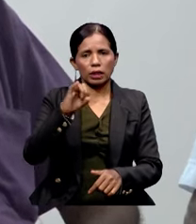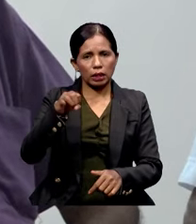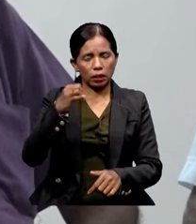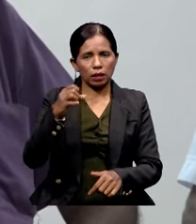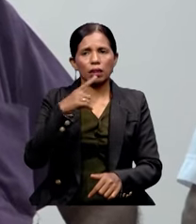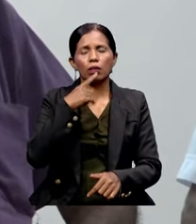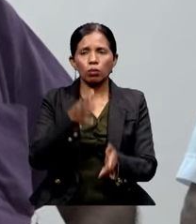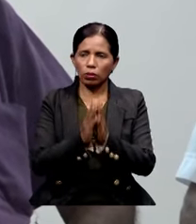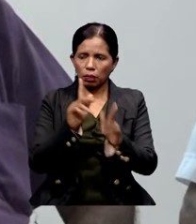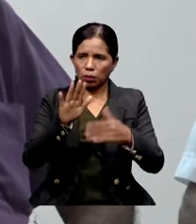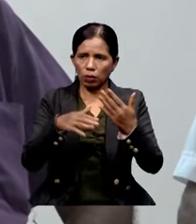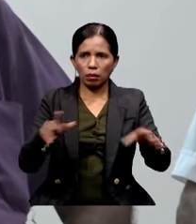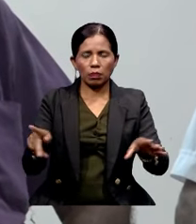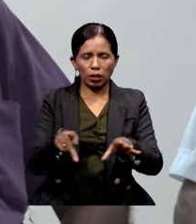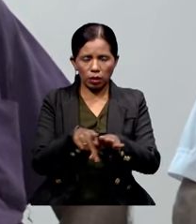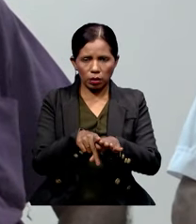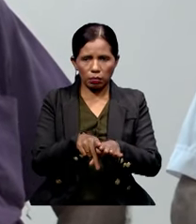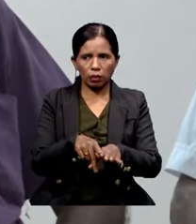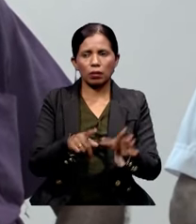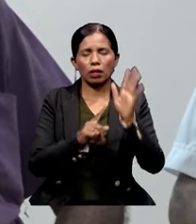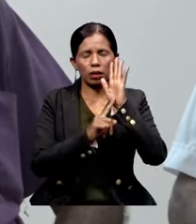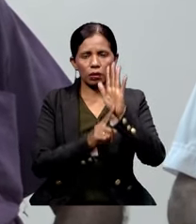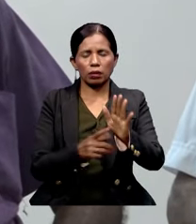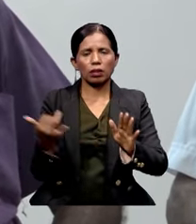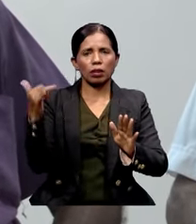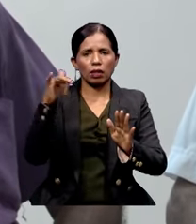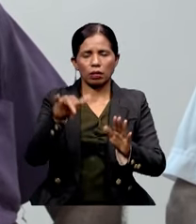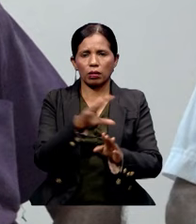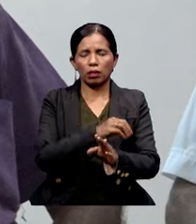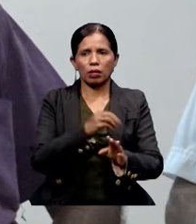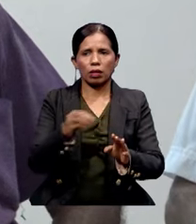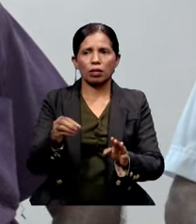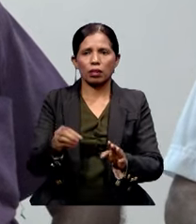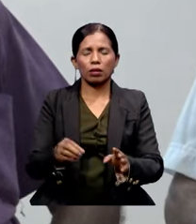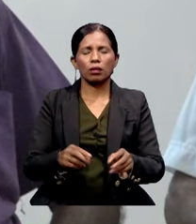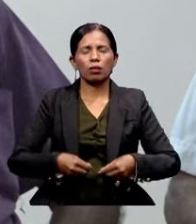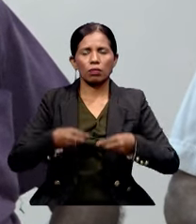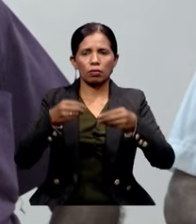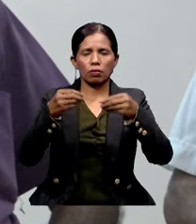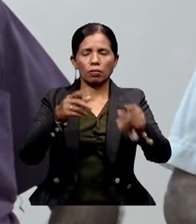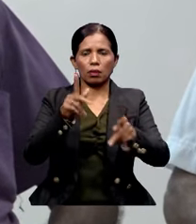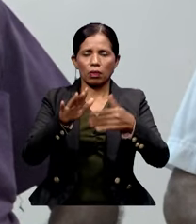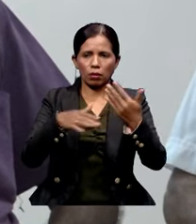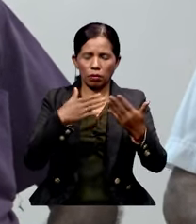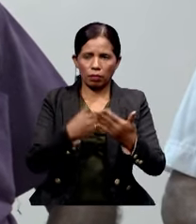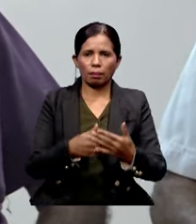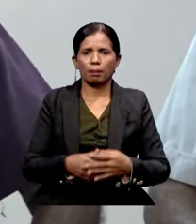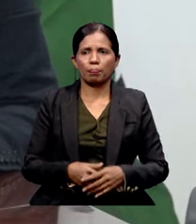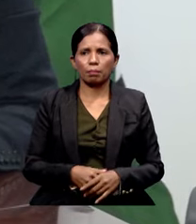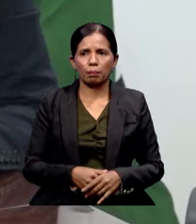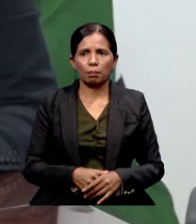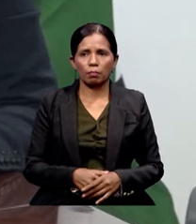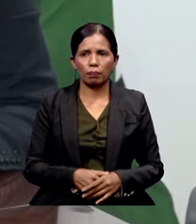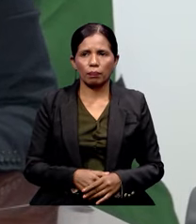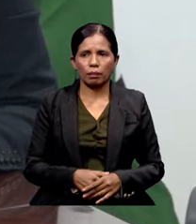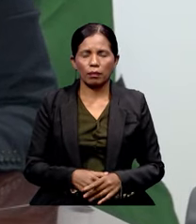Cidadão Hotu atu participa evento ne, hori hatudu sentido pertence no ondra ba eroi sira nyeluta. Pasau ba